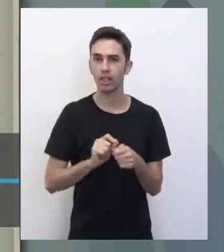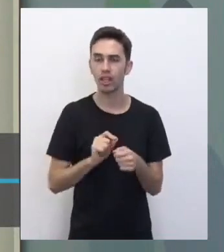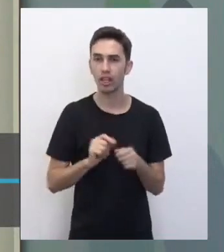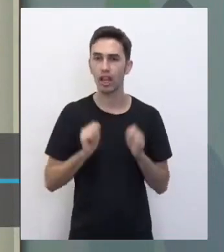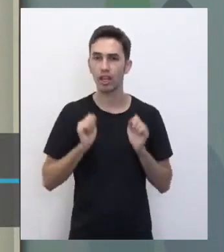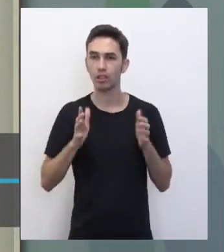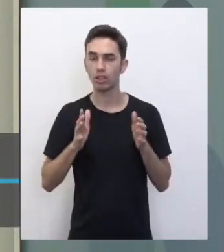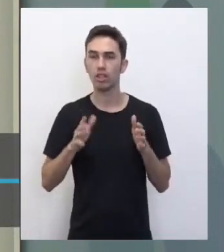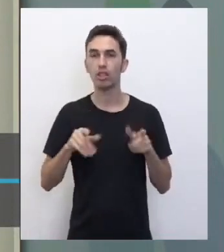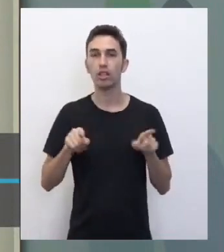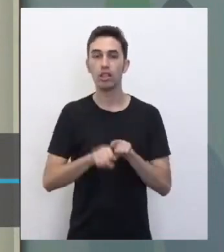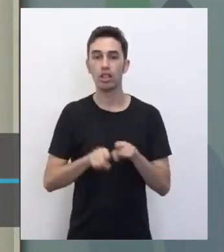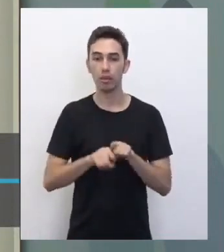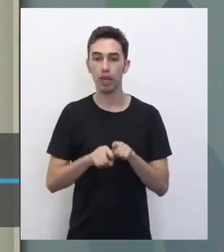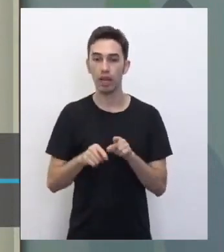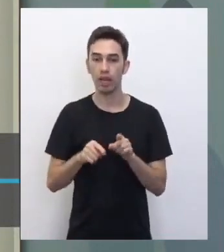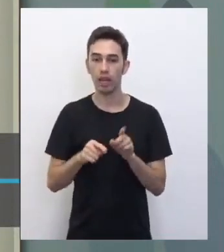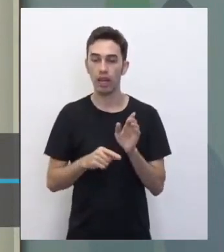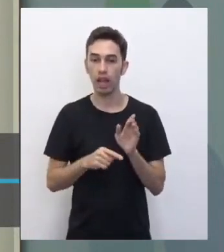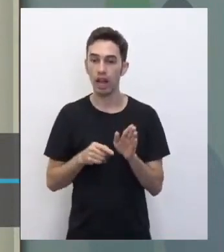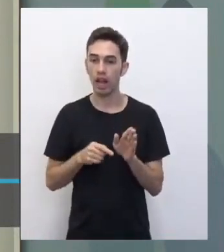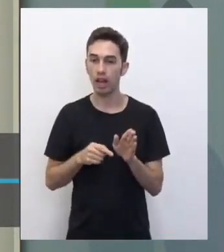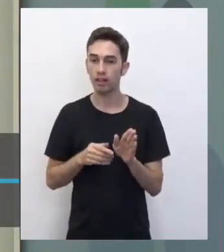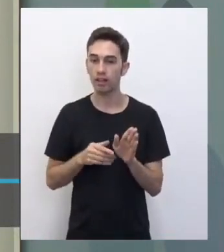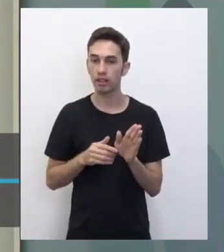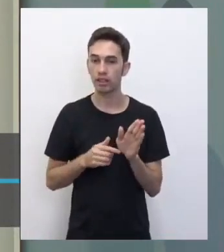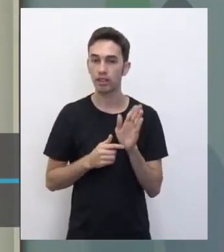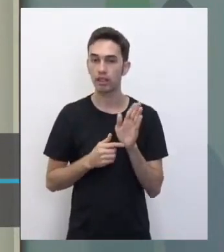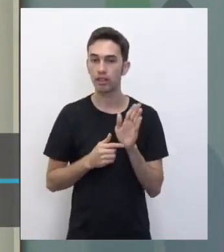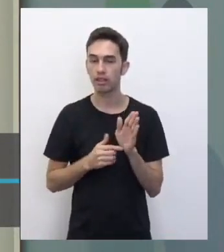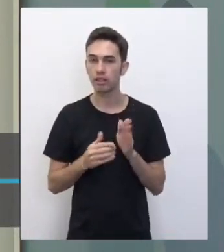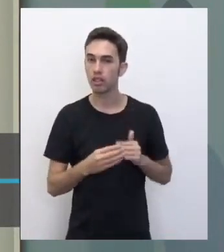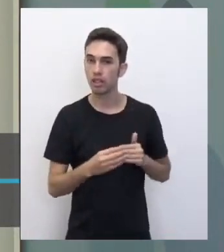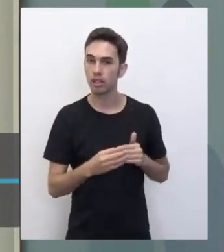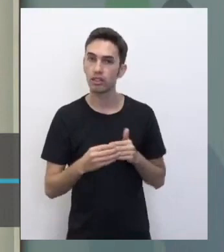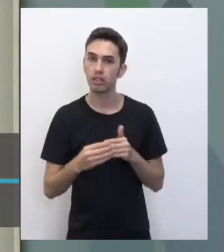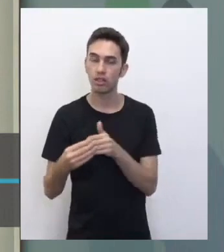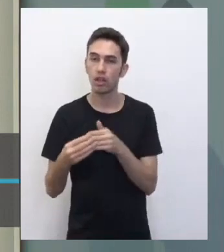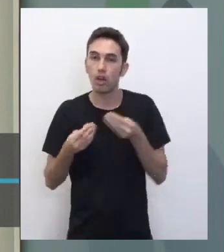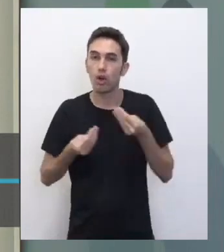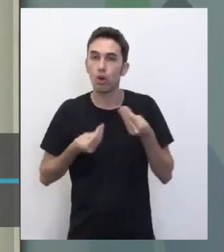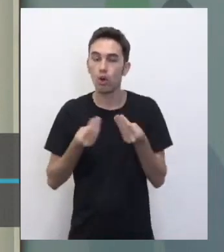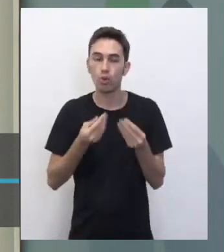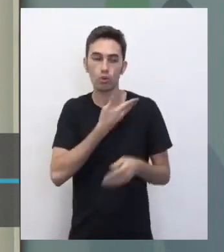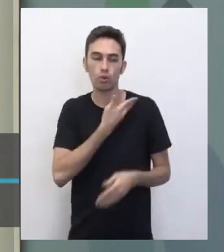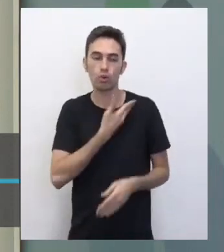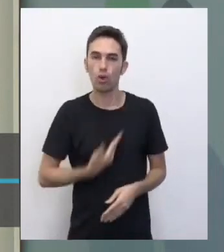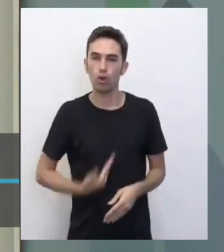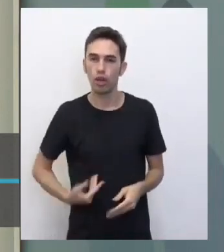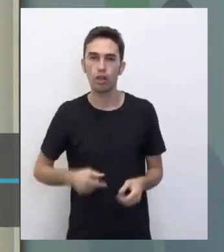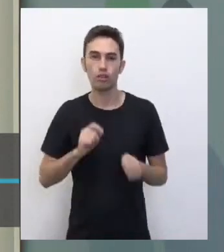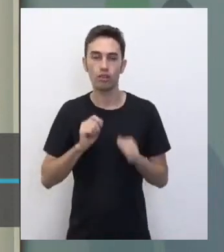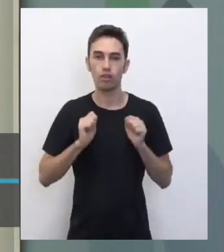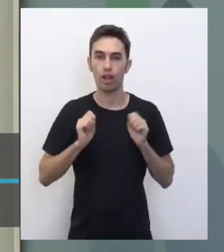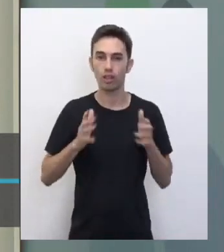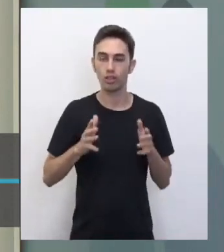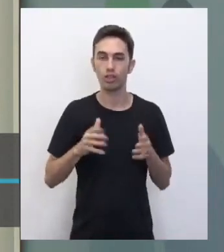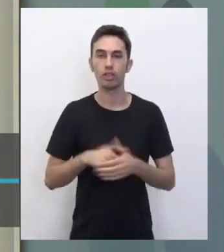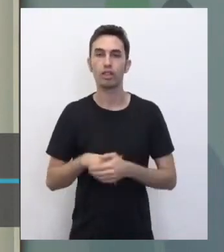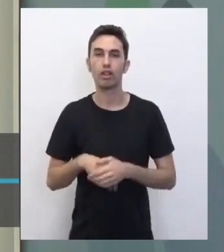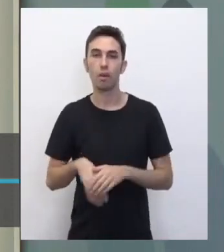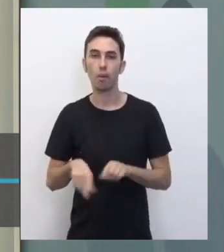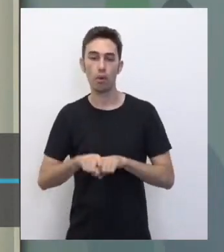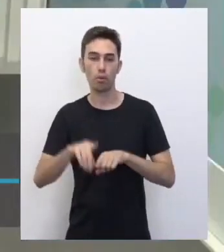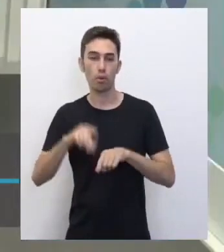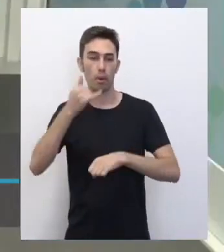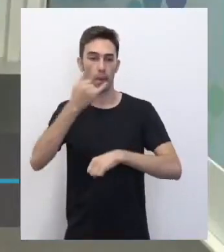ela orienta como ela direciona como os nossos governantes vão agir. Como um chefe,